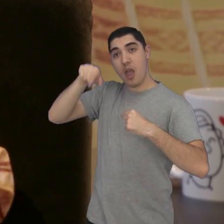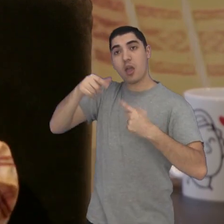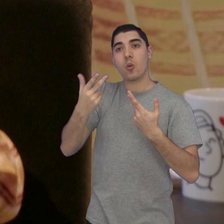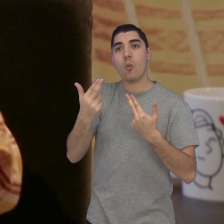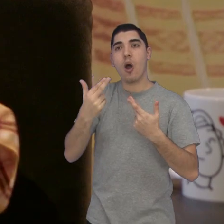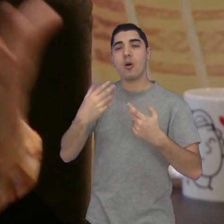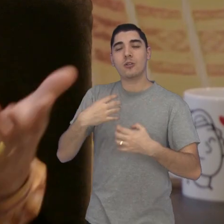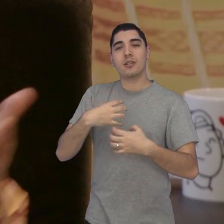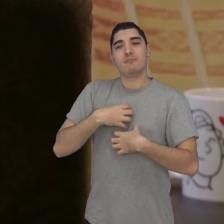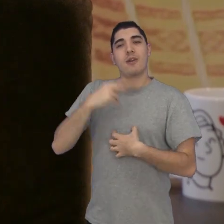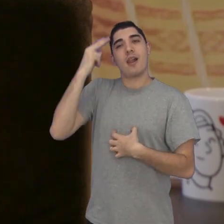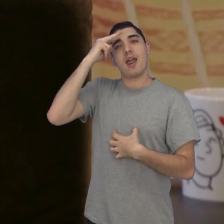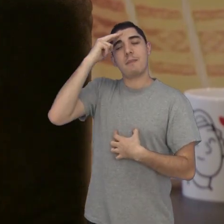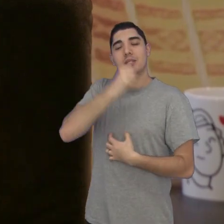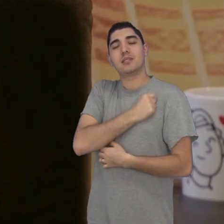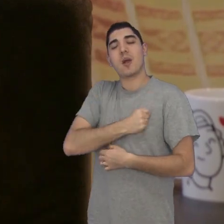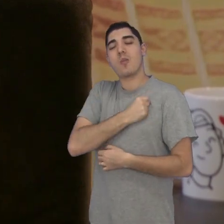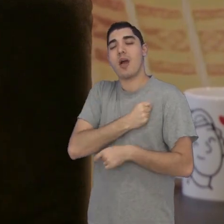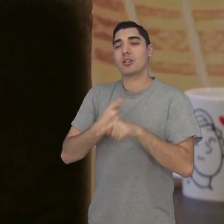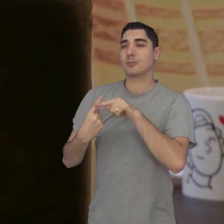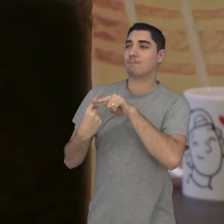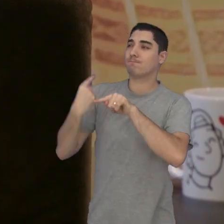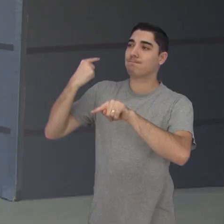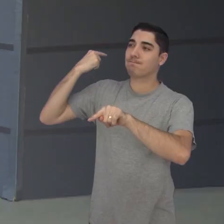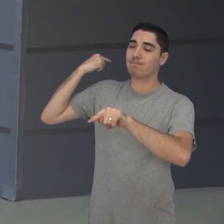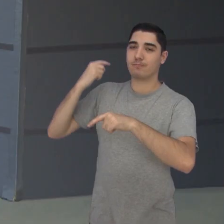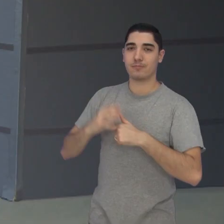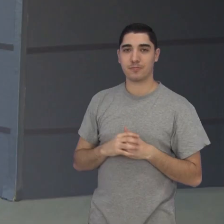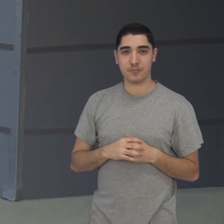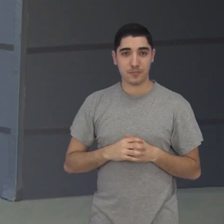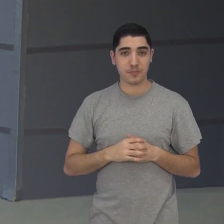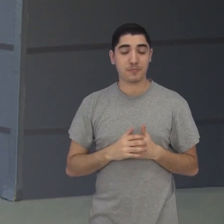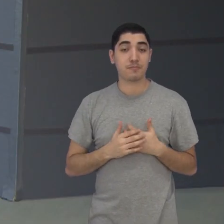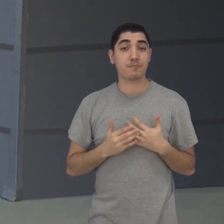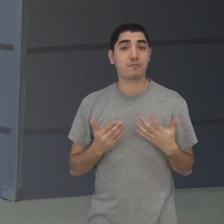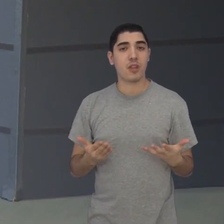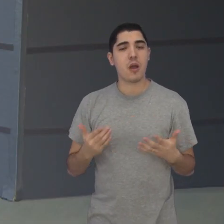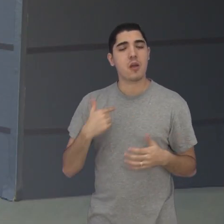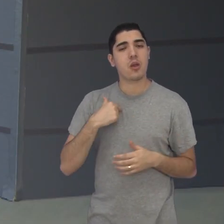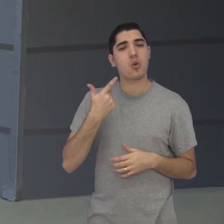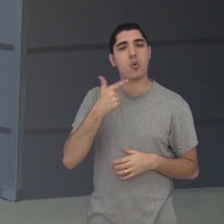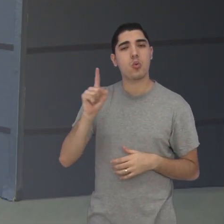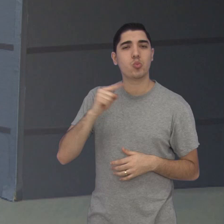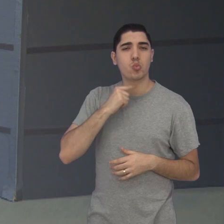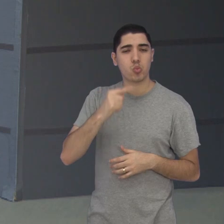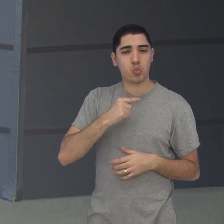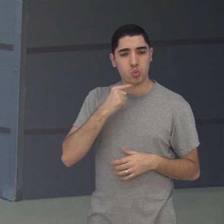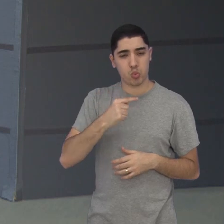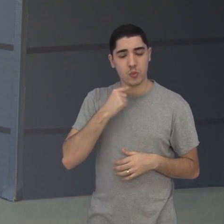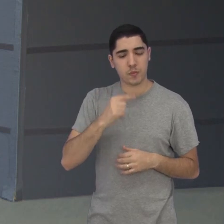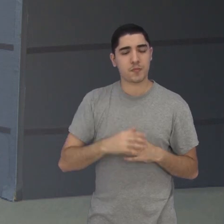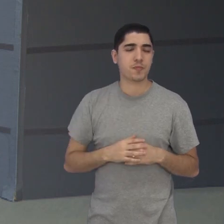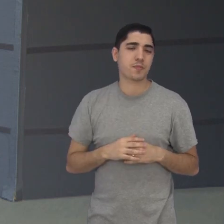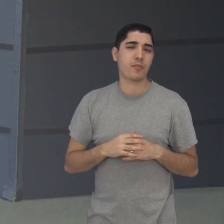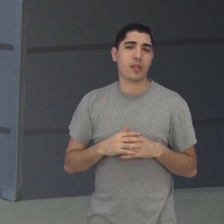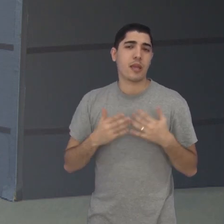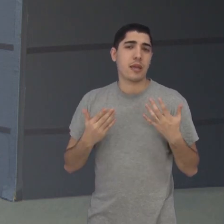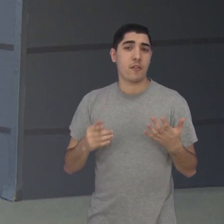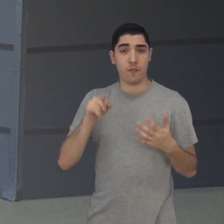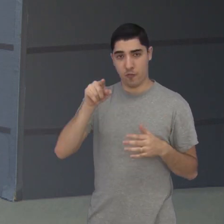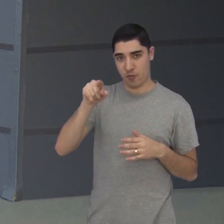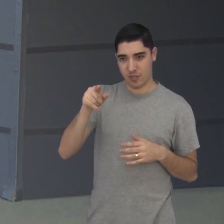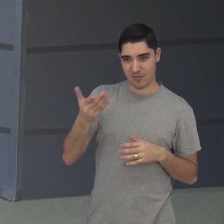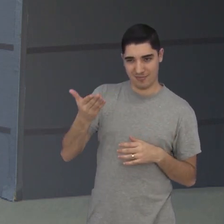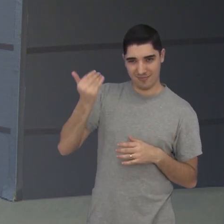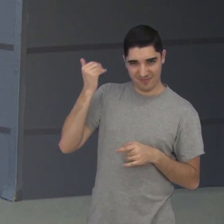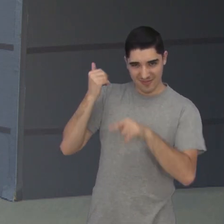ferramenta, é uma coisa saudosista, né? Mas uma dúvida que eu tenho comigo é se